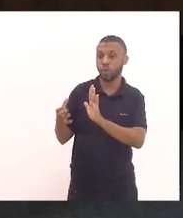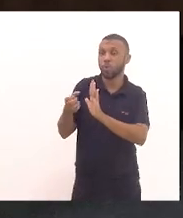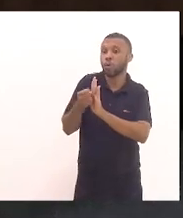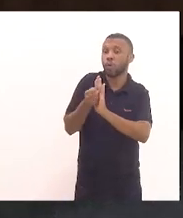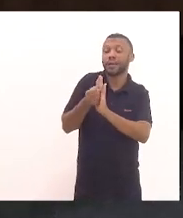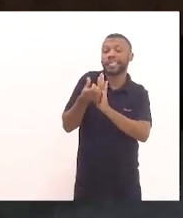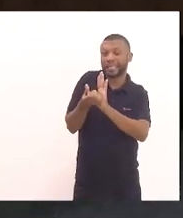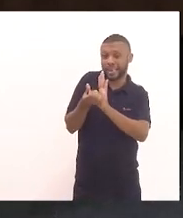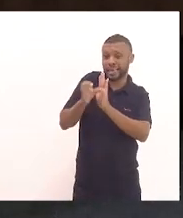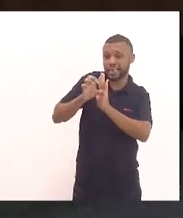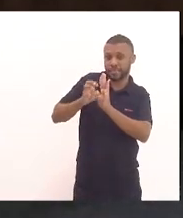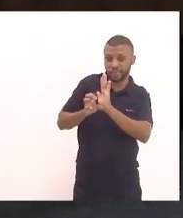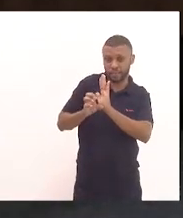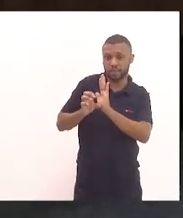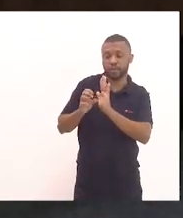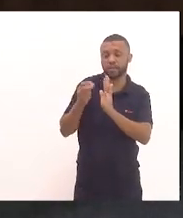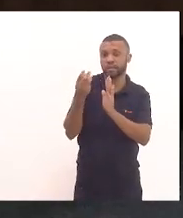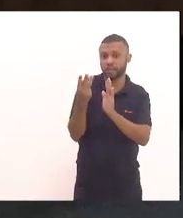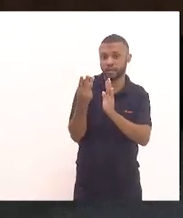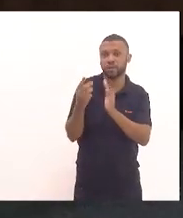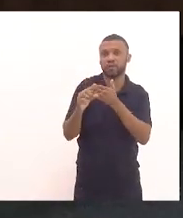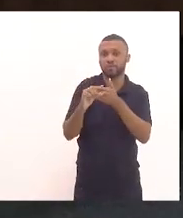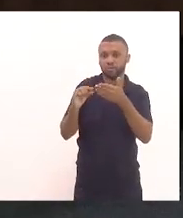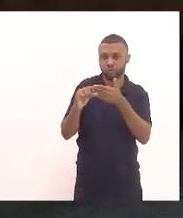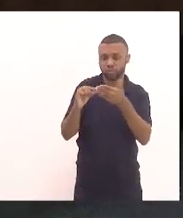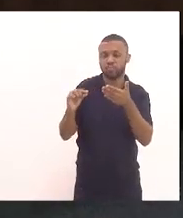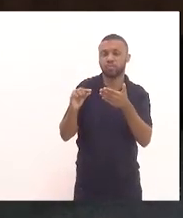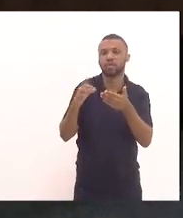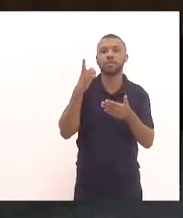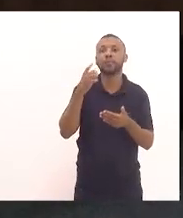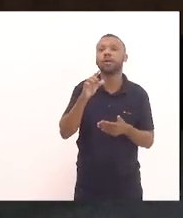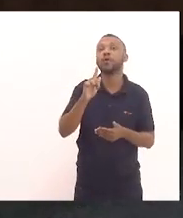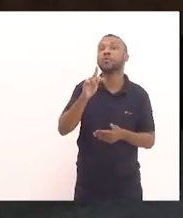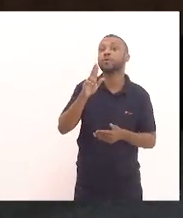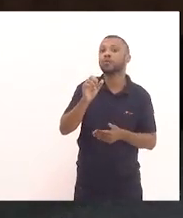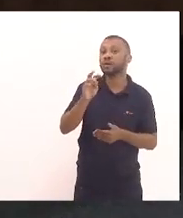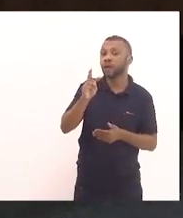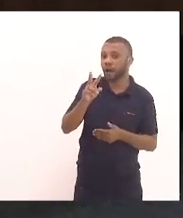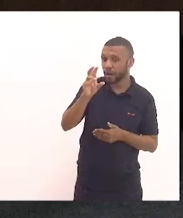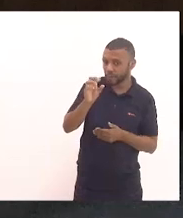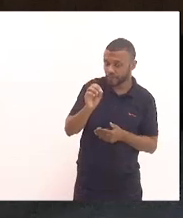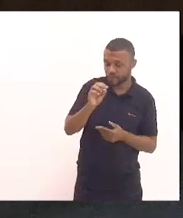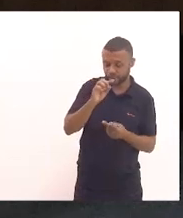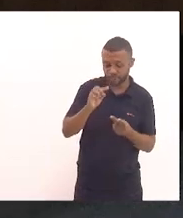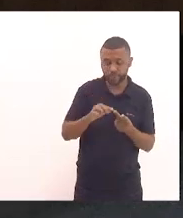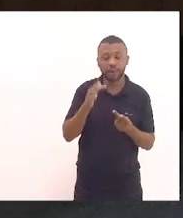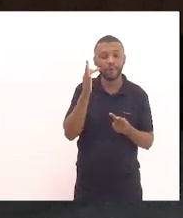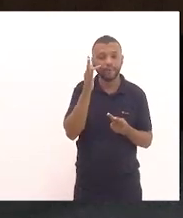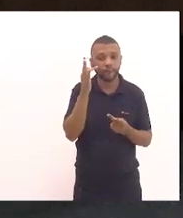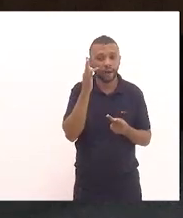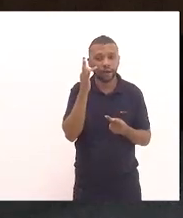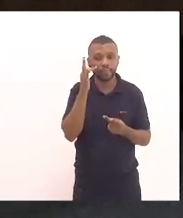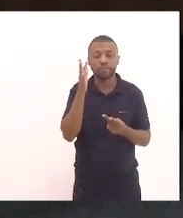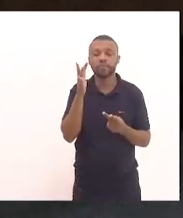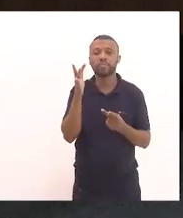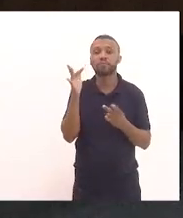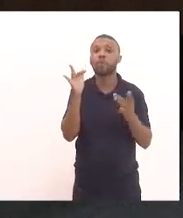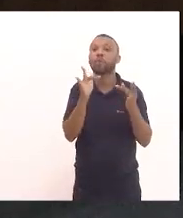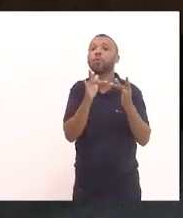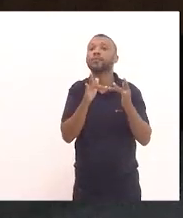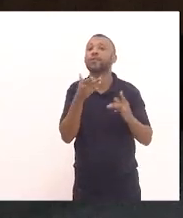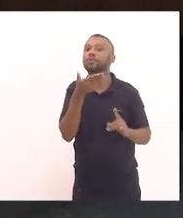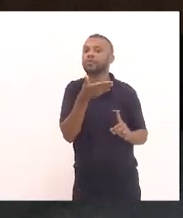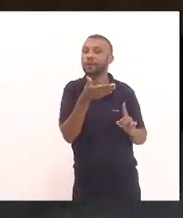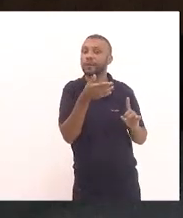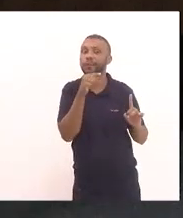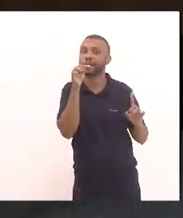do deputado Gustavo Schmidt. Deputado Flávio Serafini entrou em contato com o mesmo